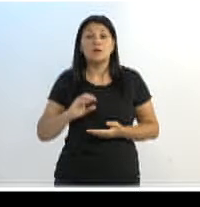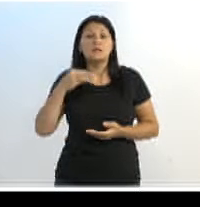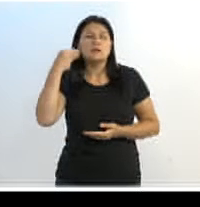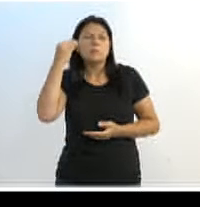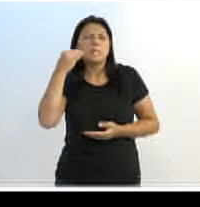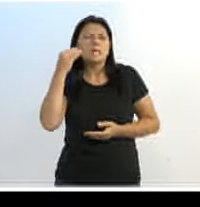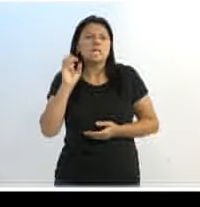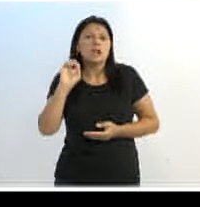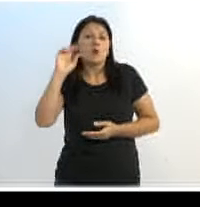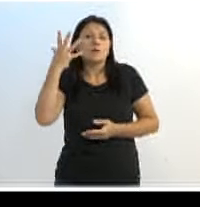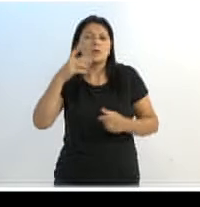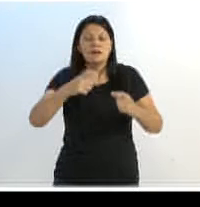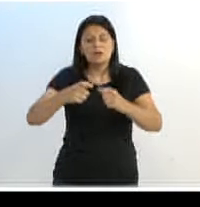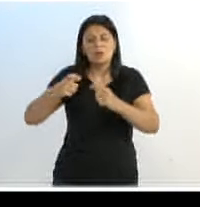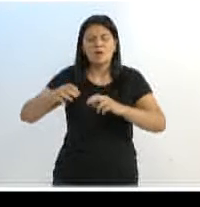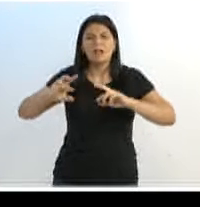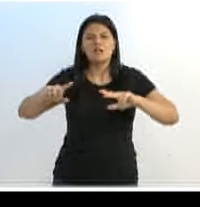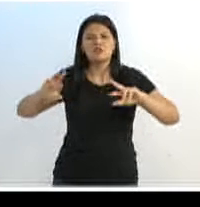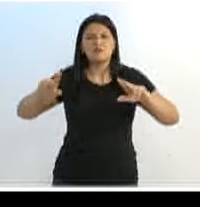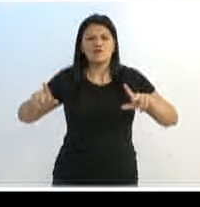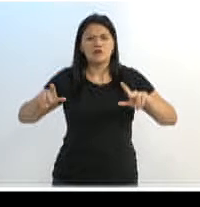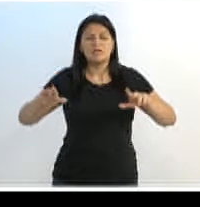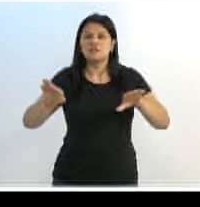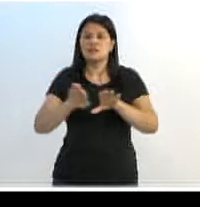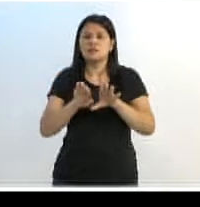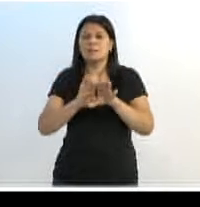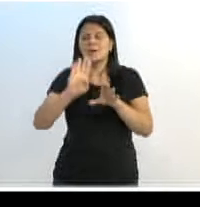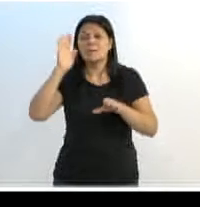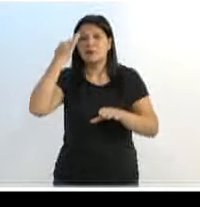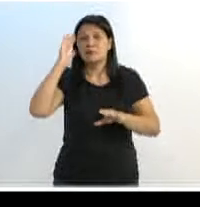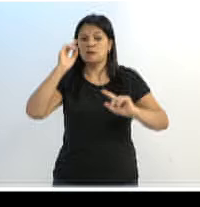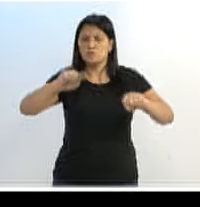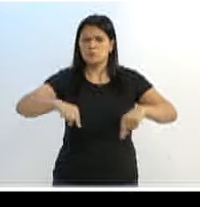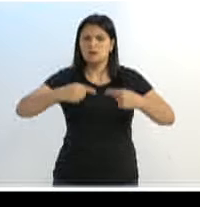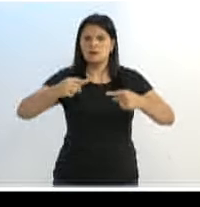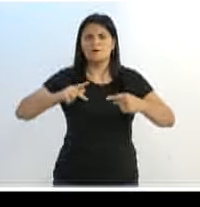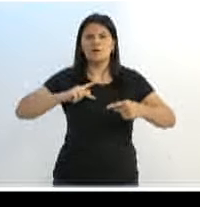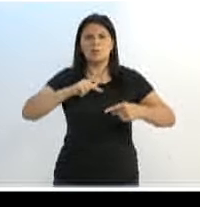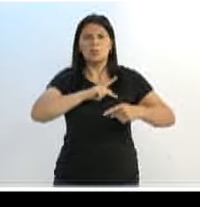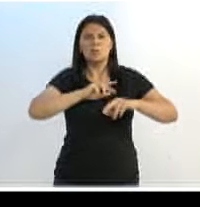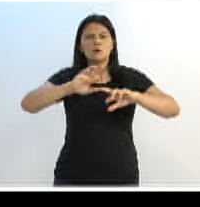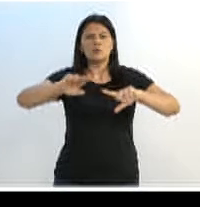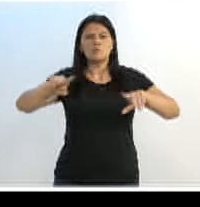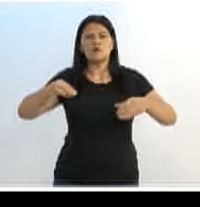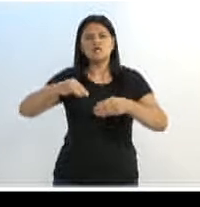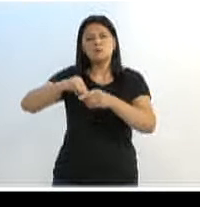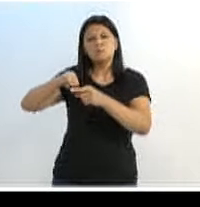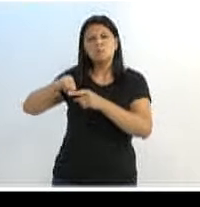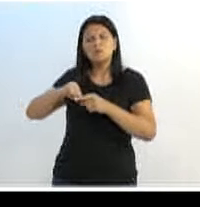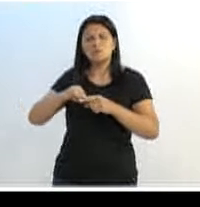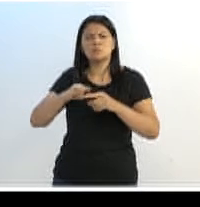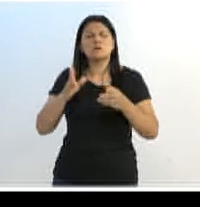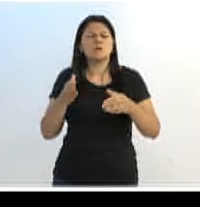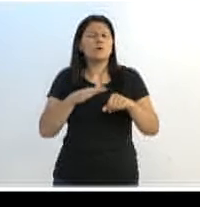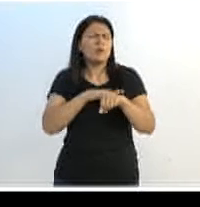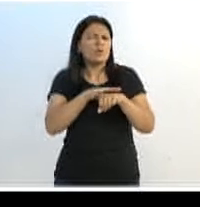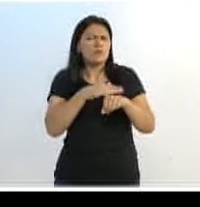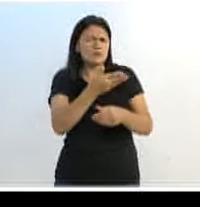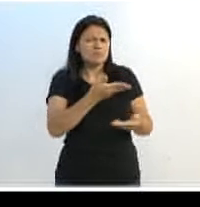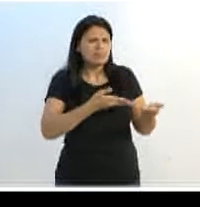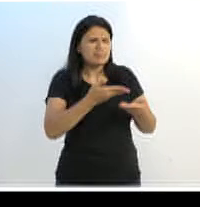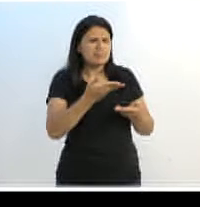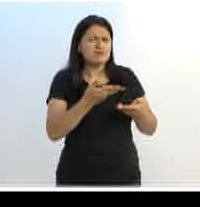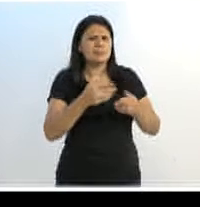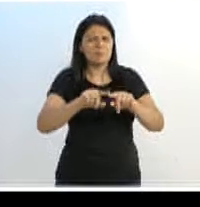para a gente entender as realidades e os desafios públicos de outros municípios. Então, nós estivemos conversando, recebemos ele no